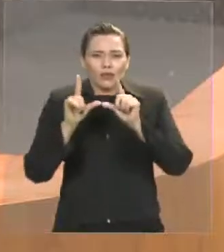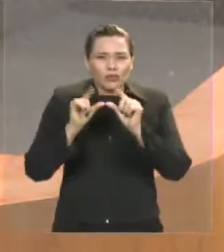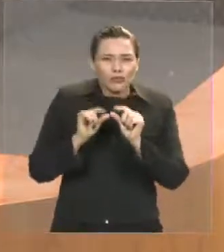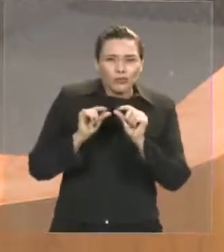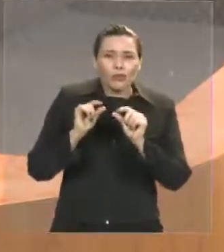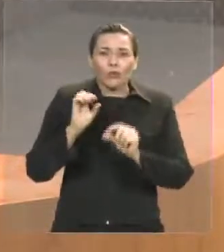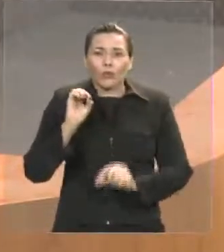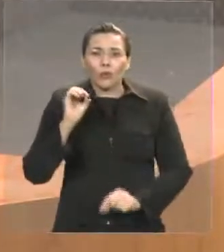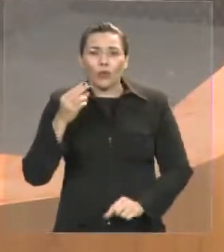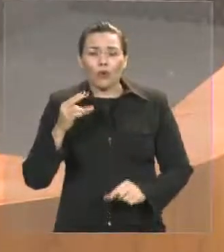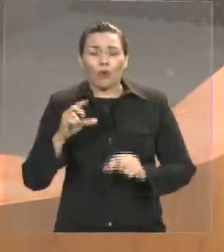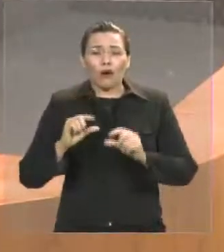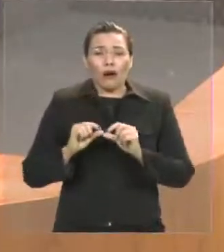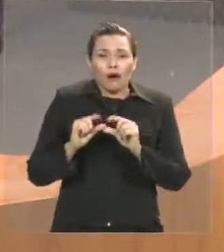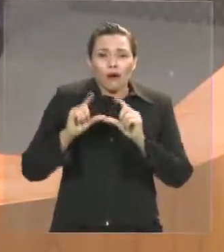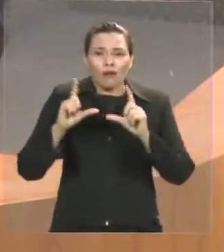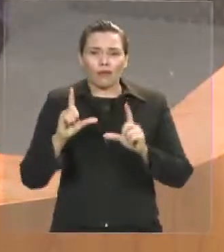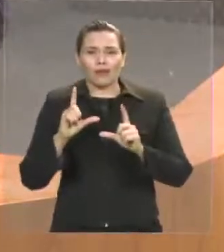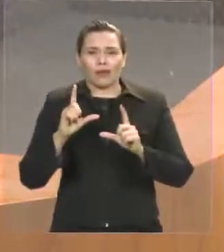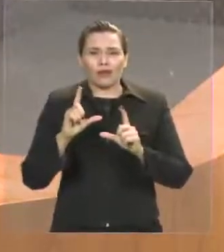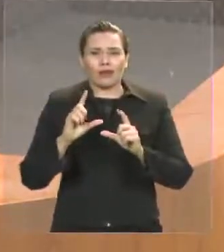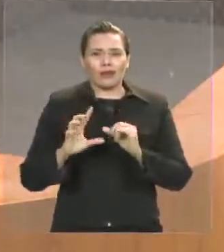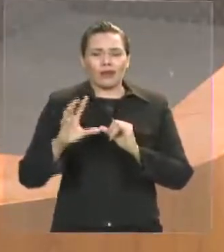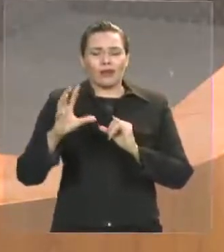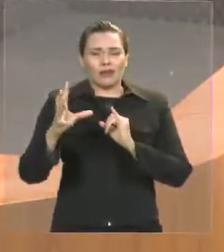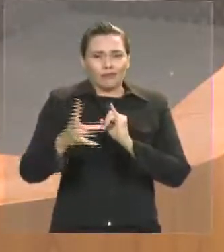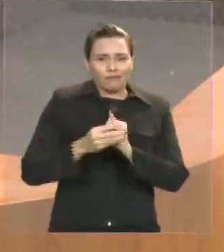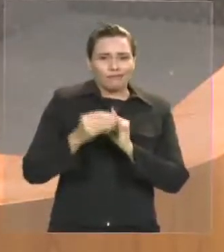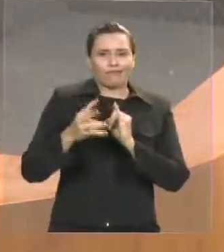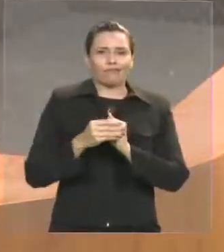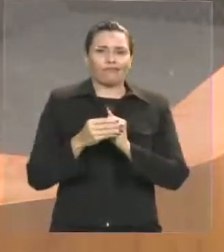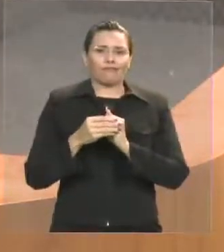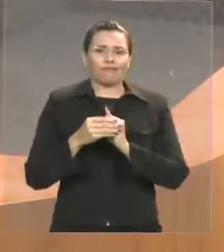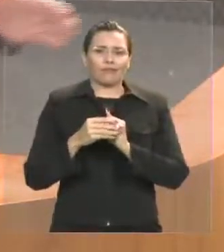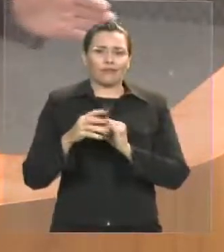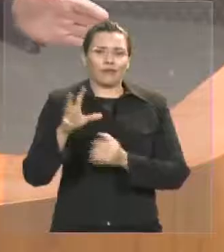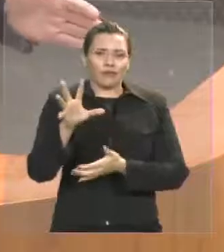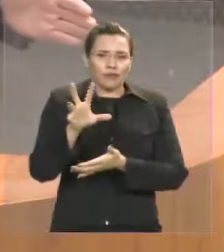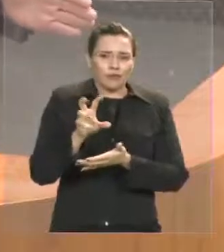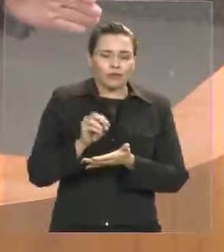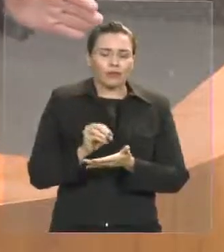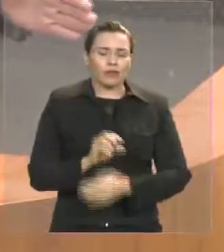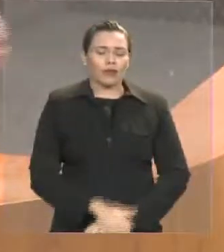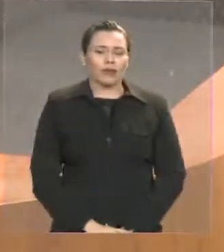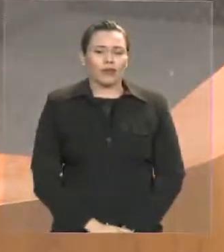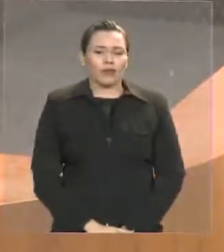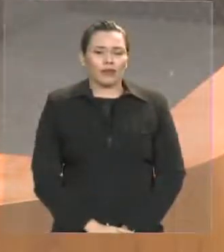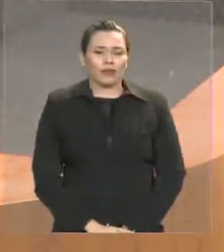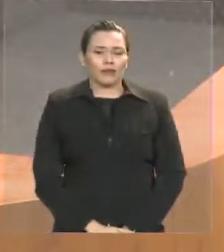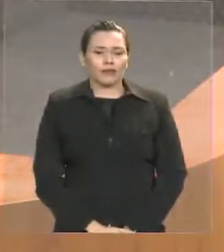faz parte do Brasil, e às vezes alguns deputados tentam dissociar essa realidade,